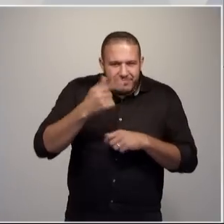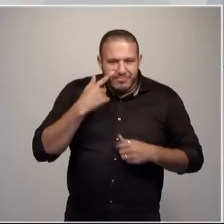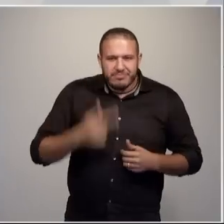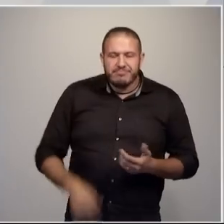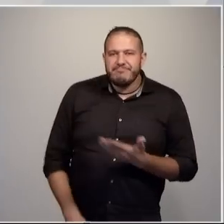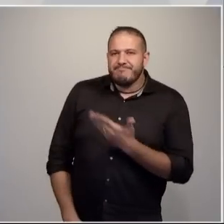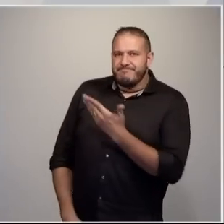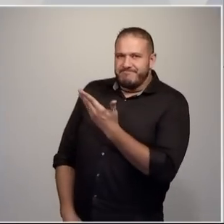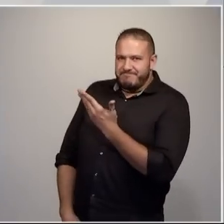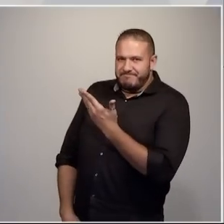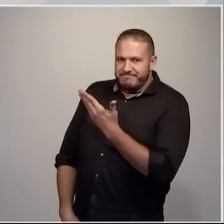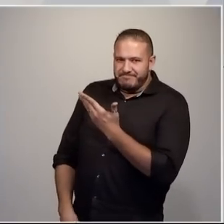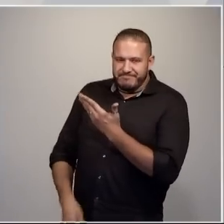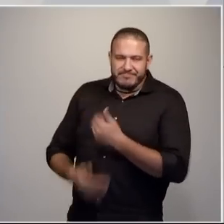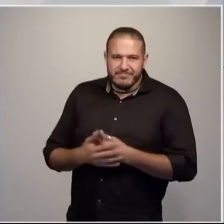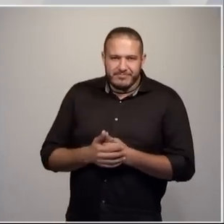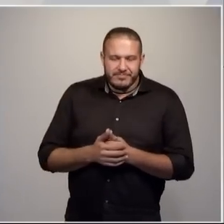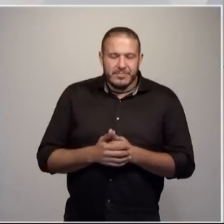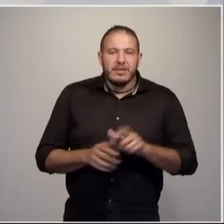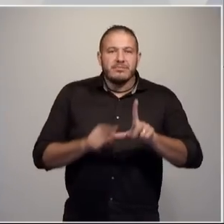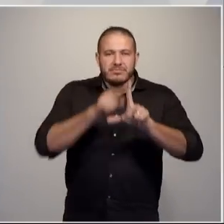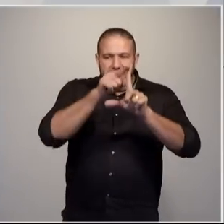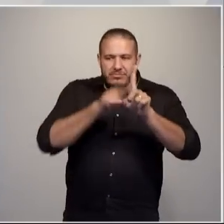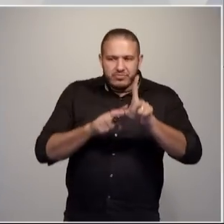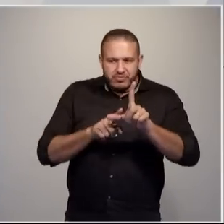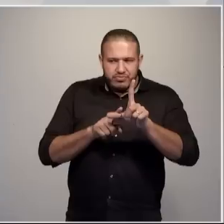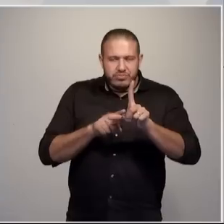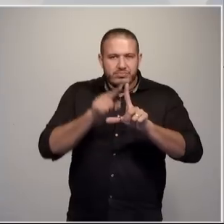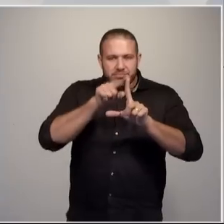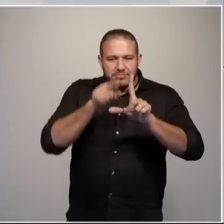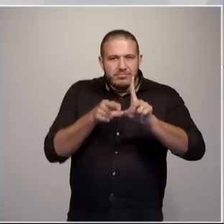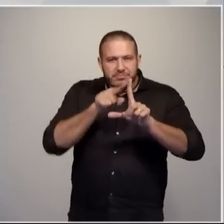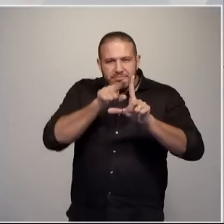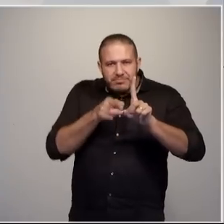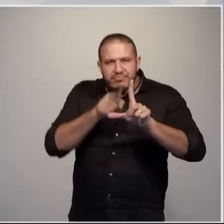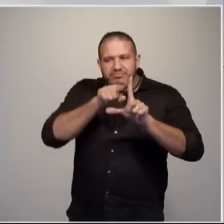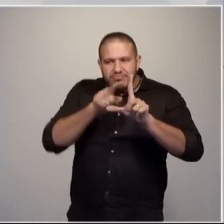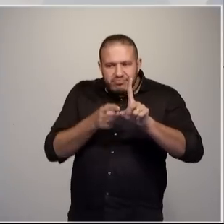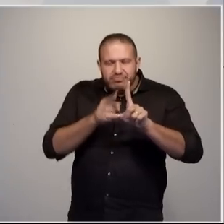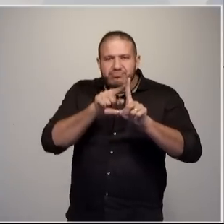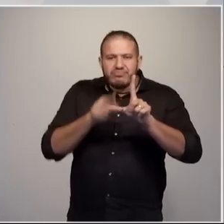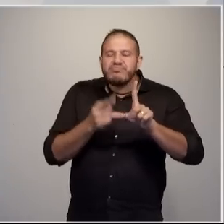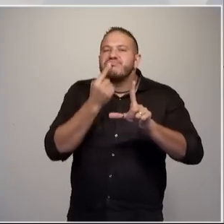x2 menos y2 é uma superfície que tem um formato